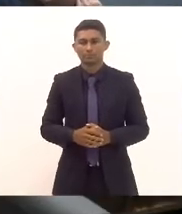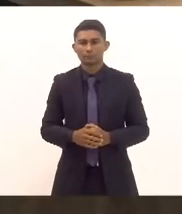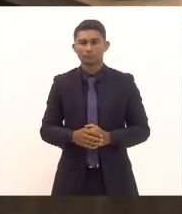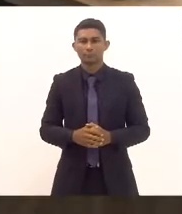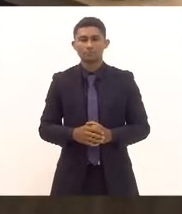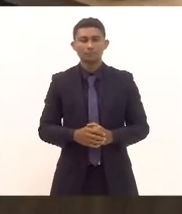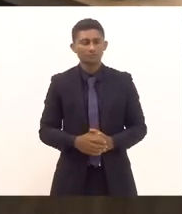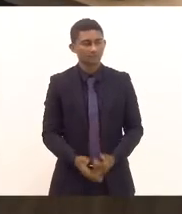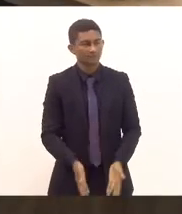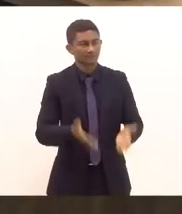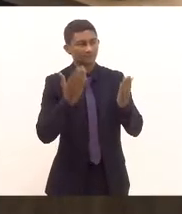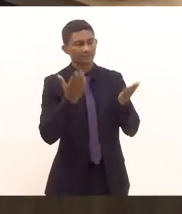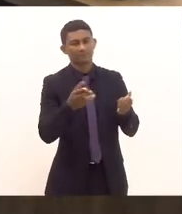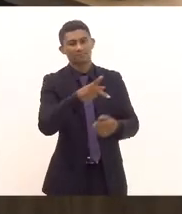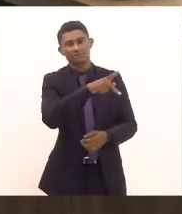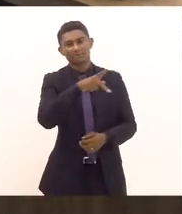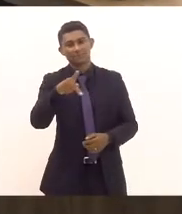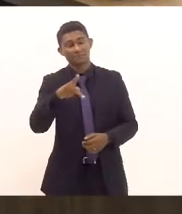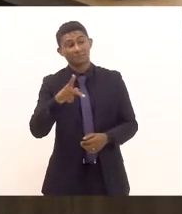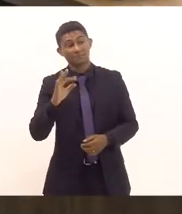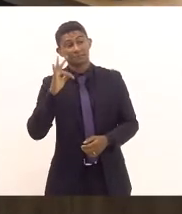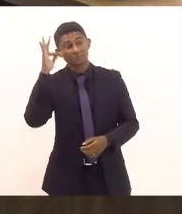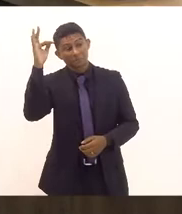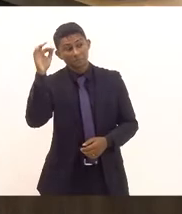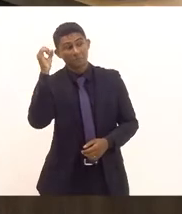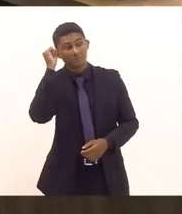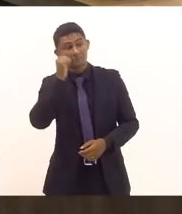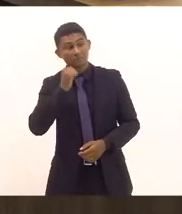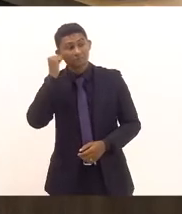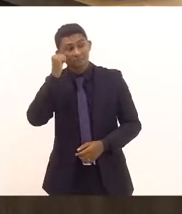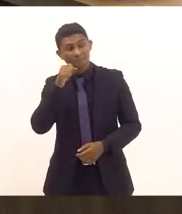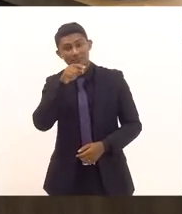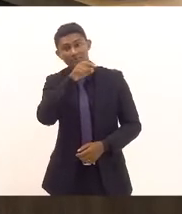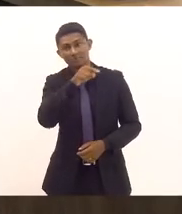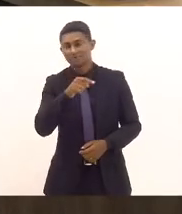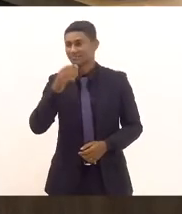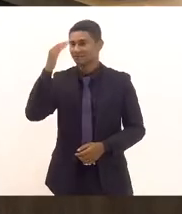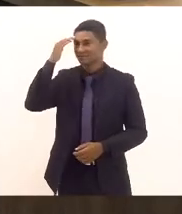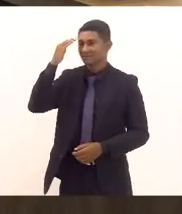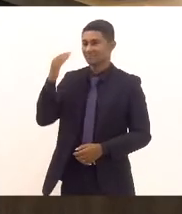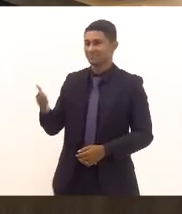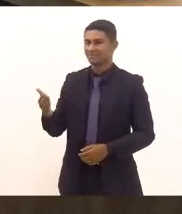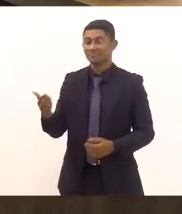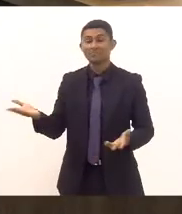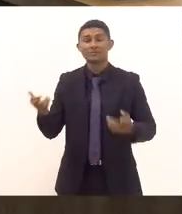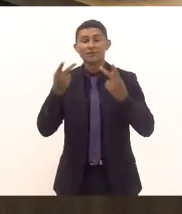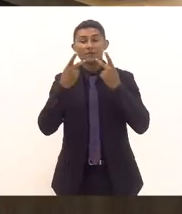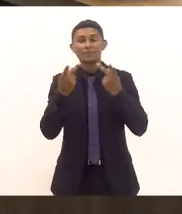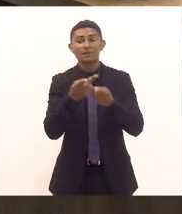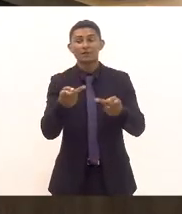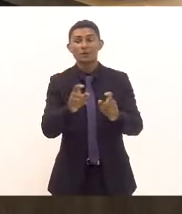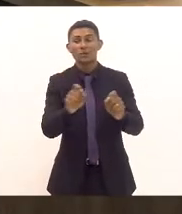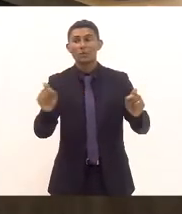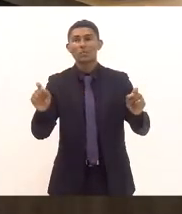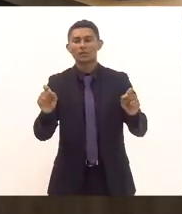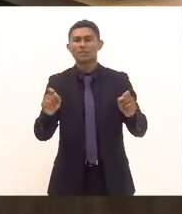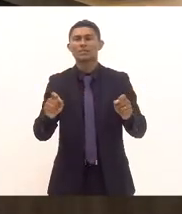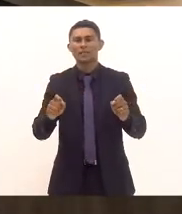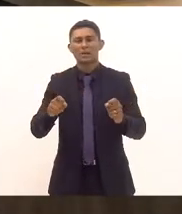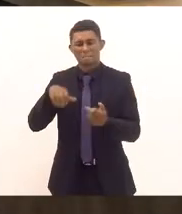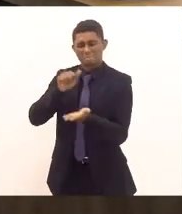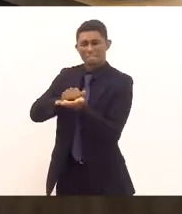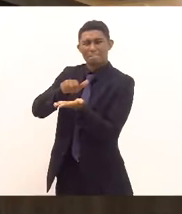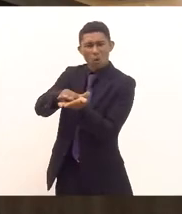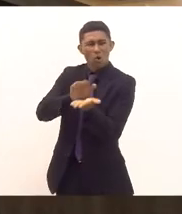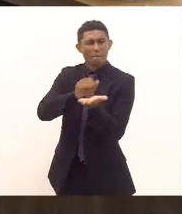Presidente nosso futuro Senador da República Obrigado pelo criado dizer que sempre fui contra a indústria de multa